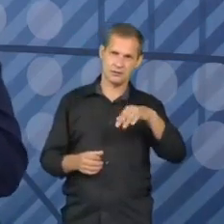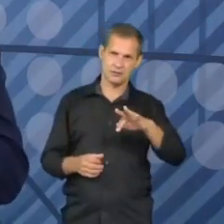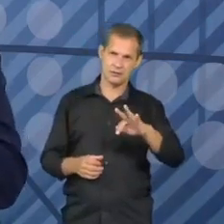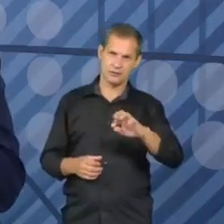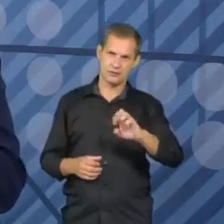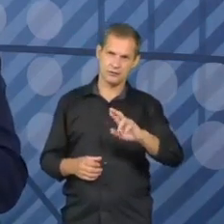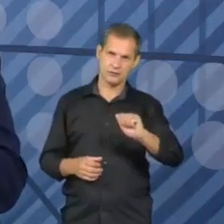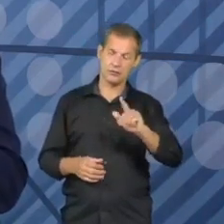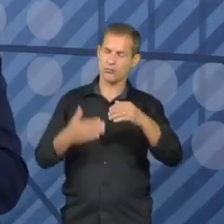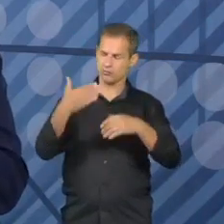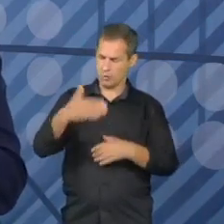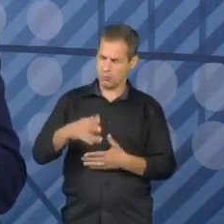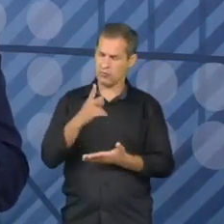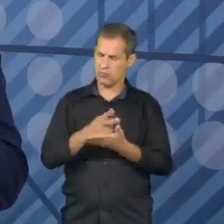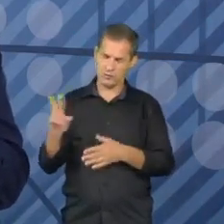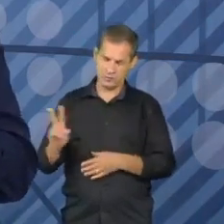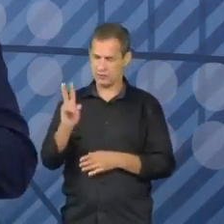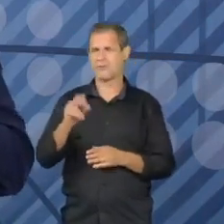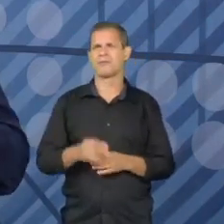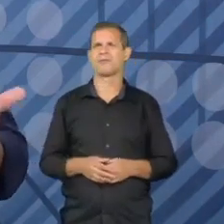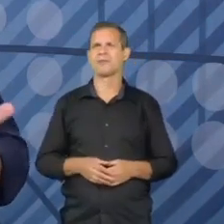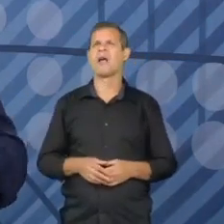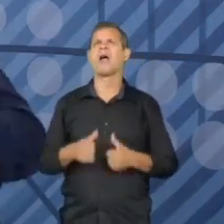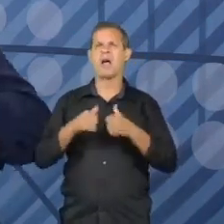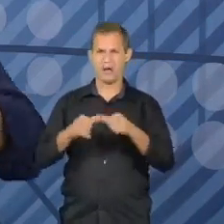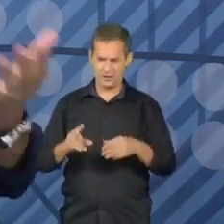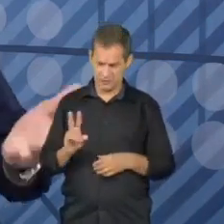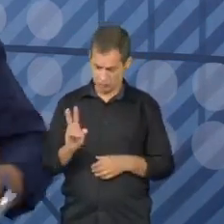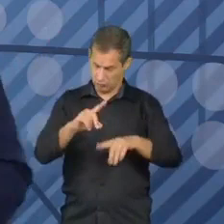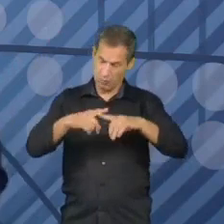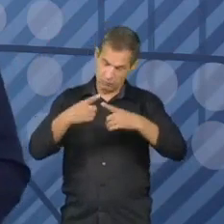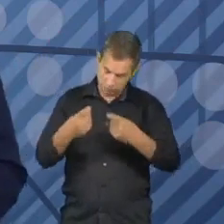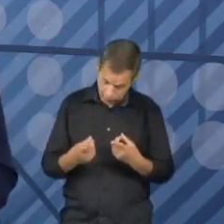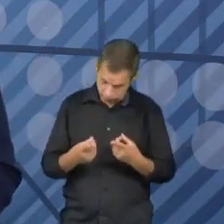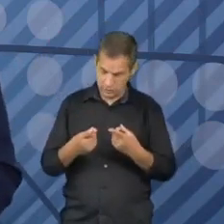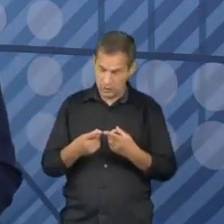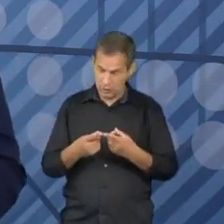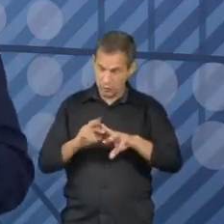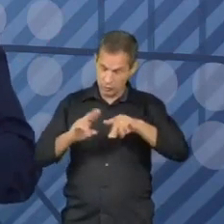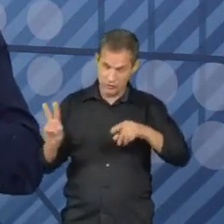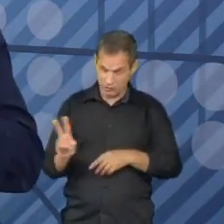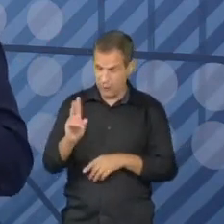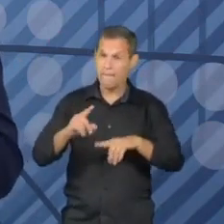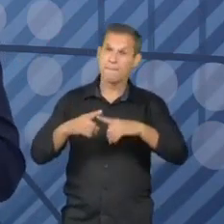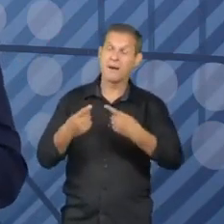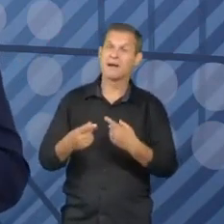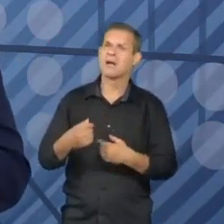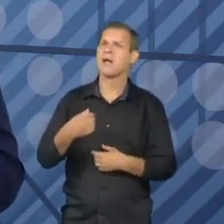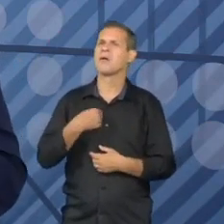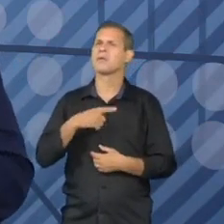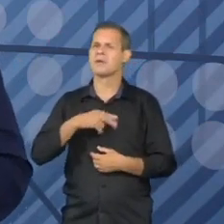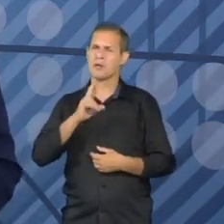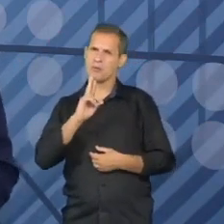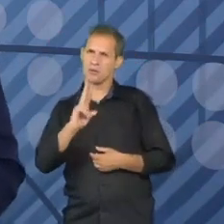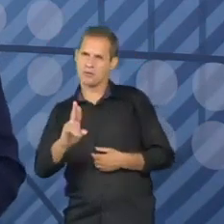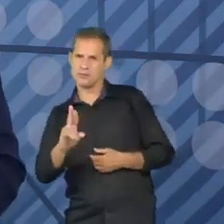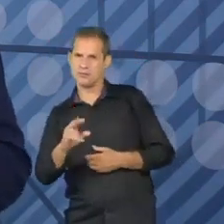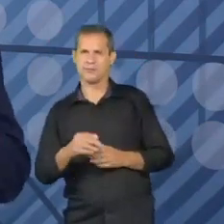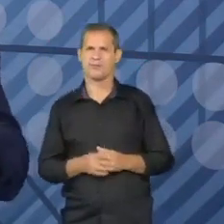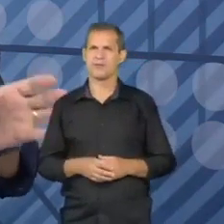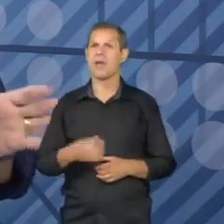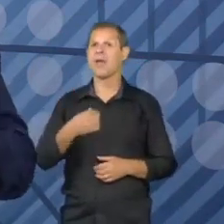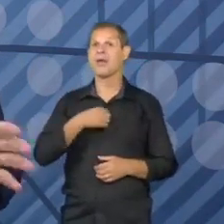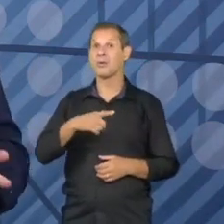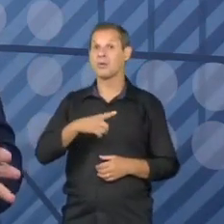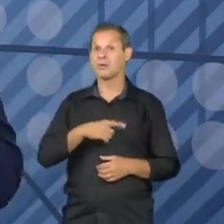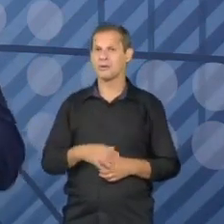para provar que esse valor é esse ou se for um outro valor. Aí, quando eu chegar no meu resultado, eu vou